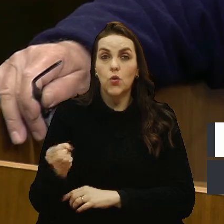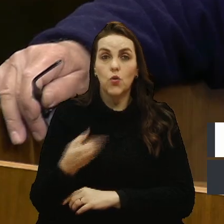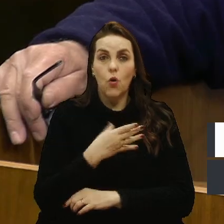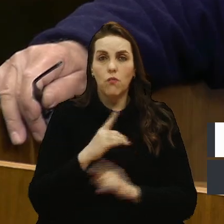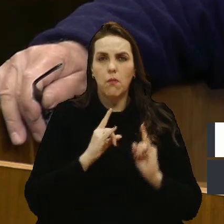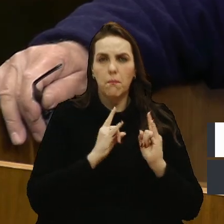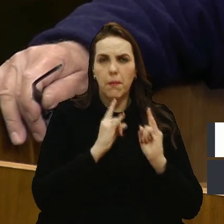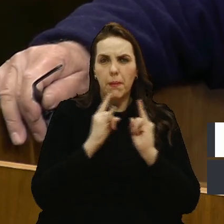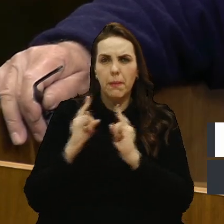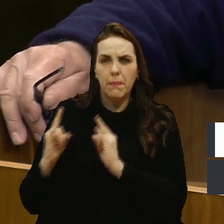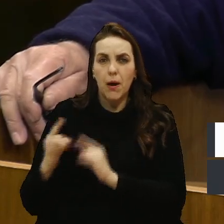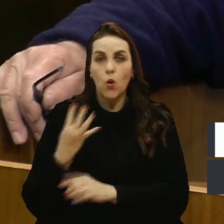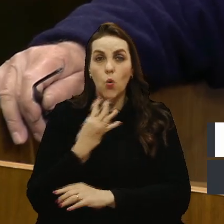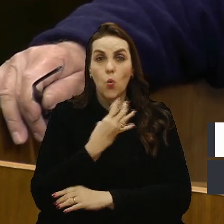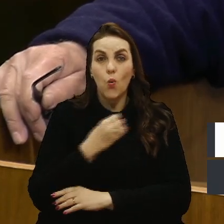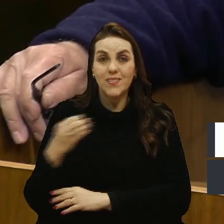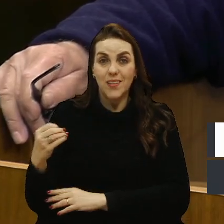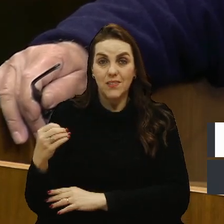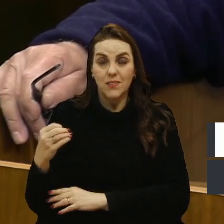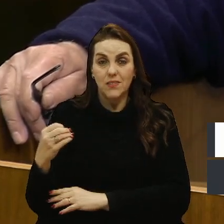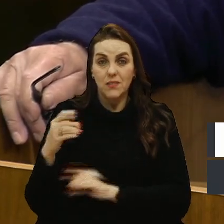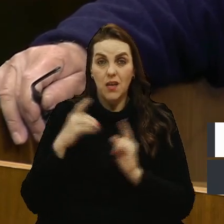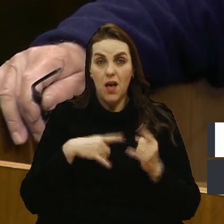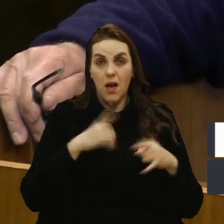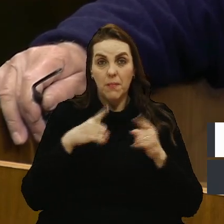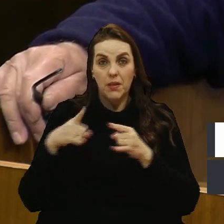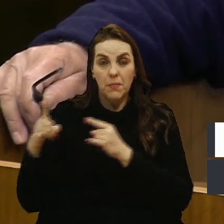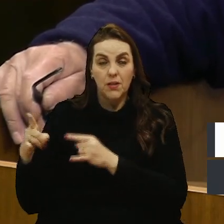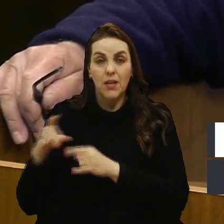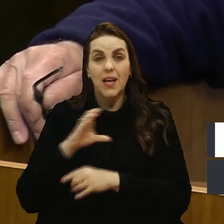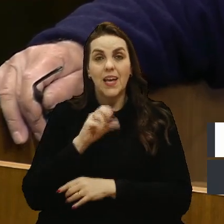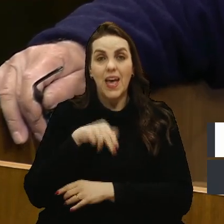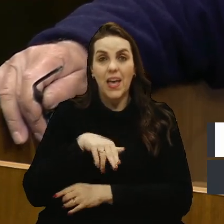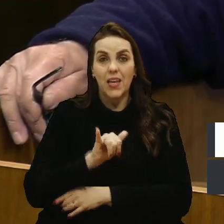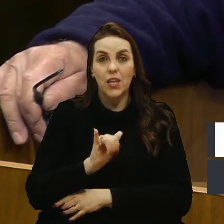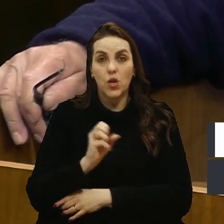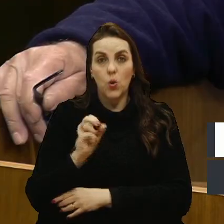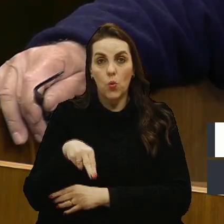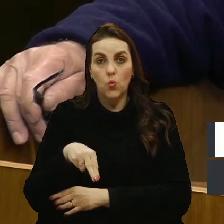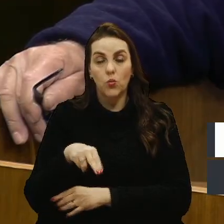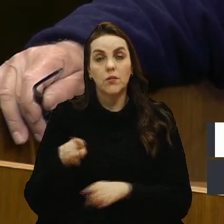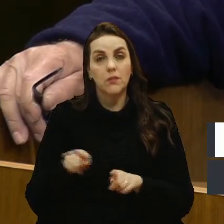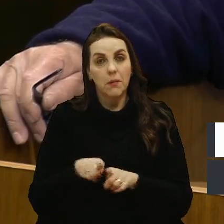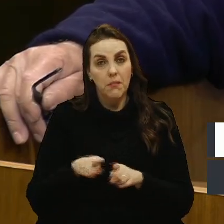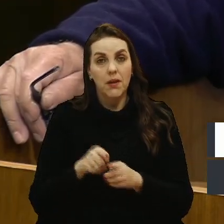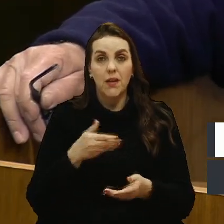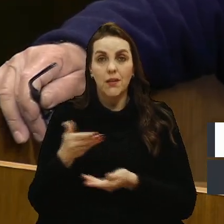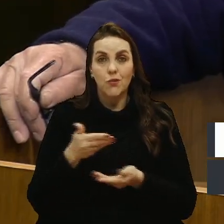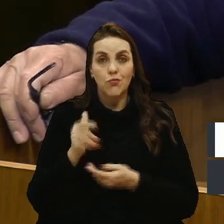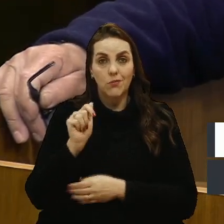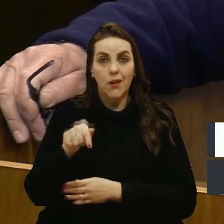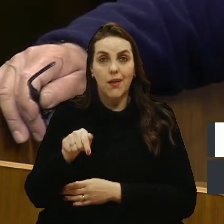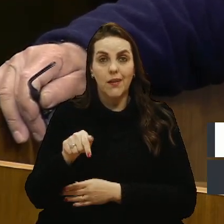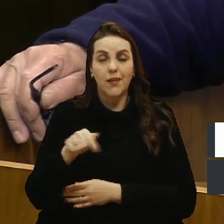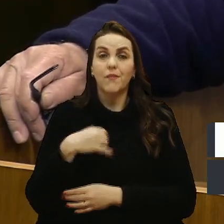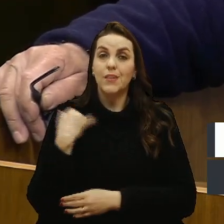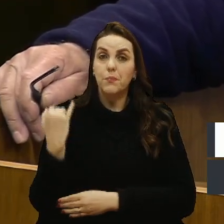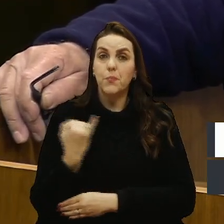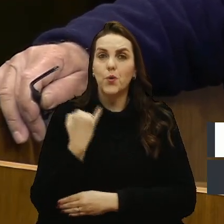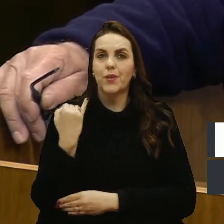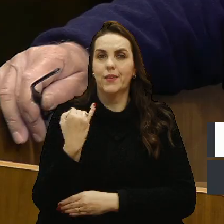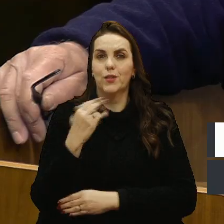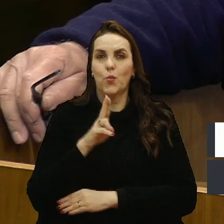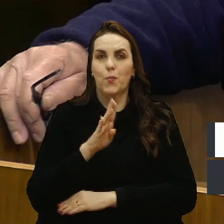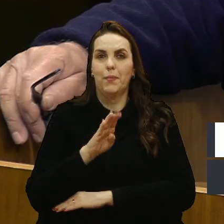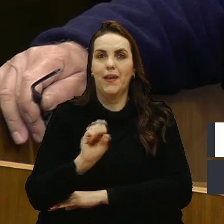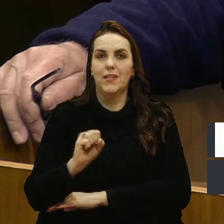mais de 400 apartamentos, nós temos também o Quênio, parte do Quênio que é atendida, vai ser muito importante a UBS